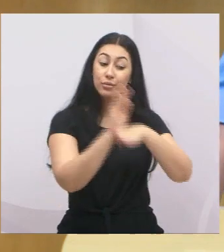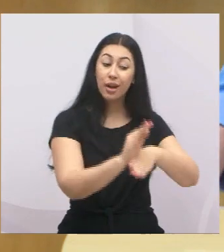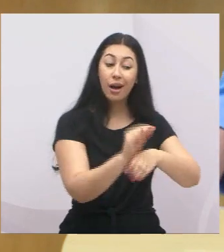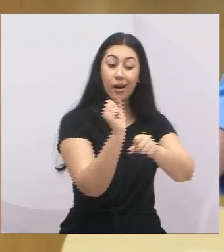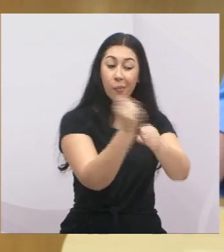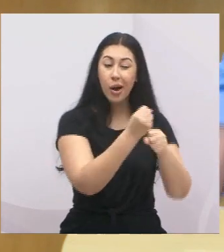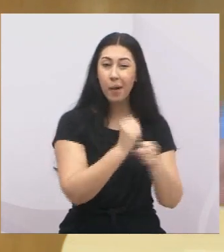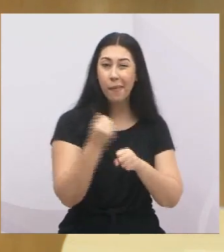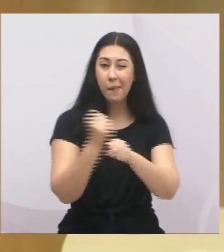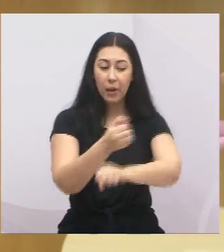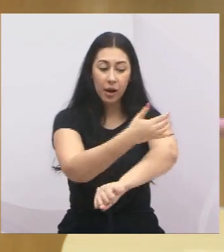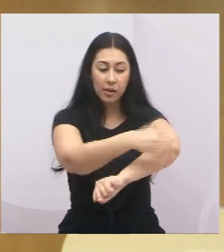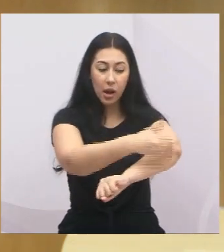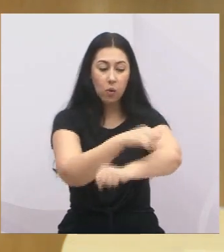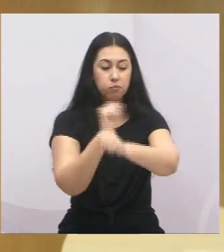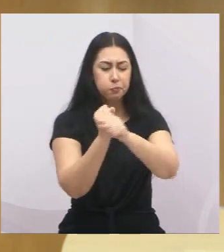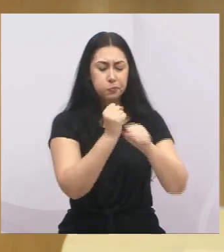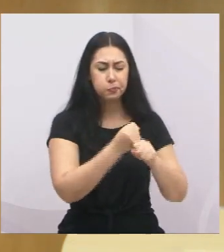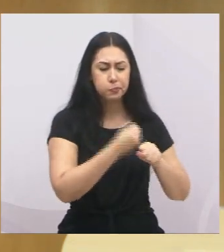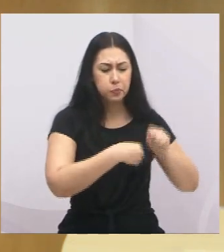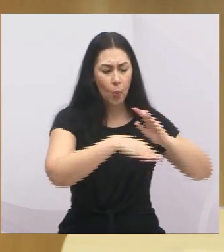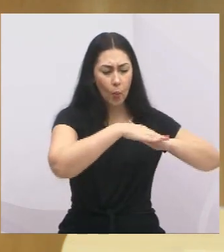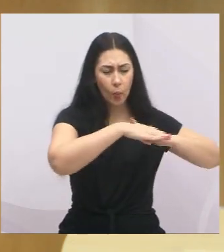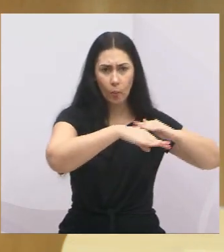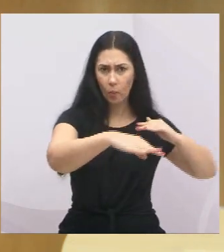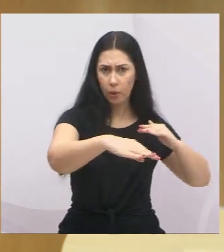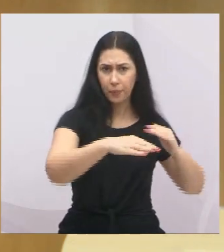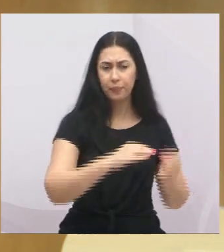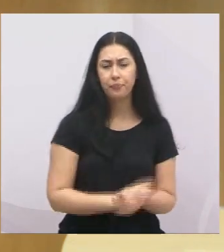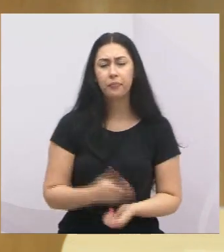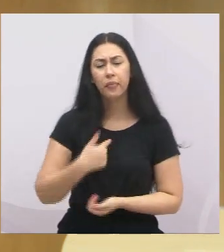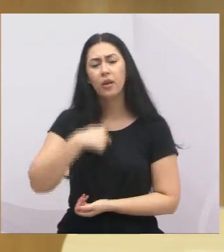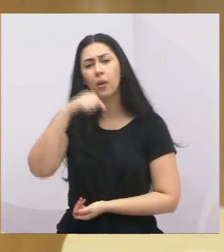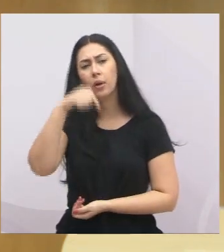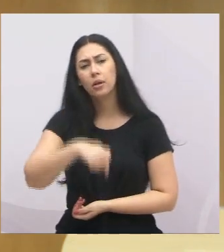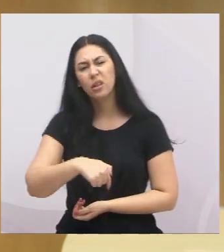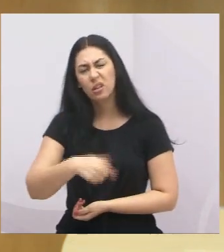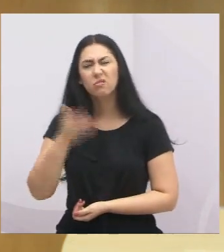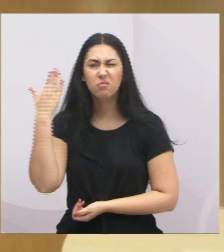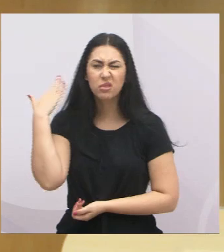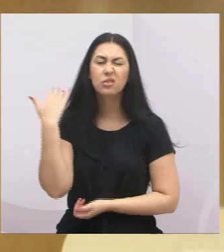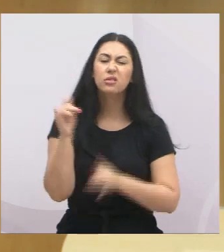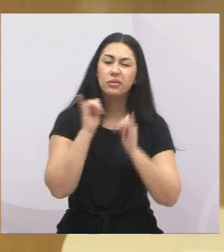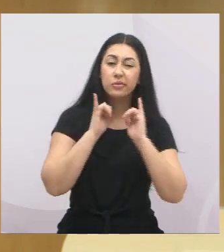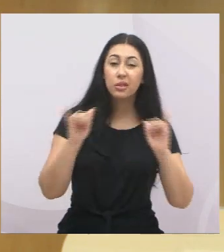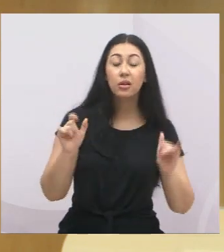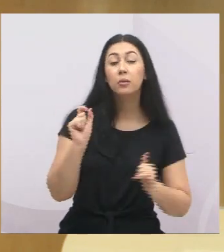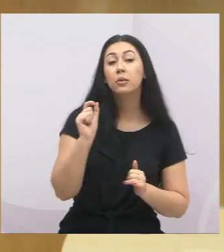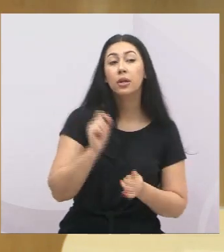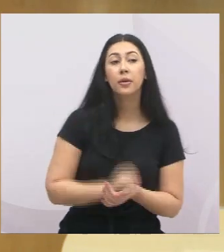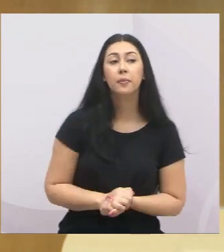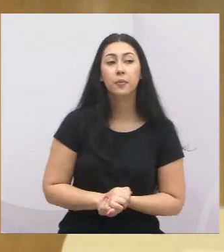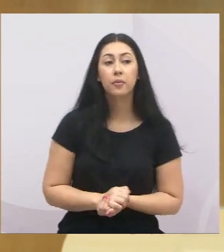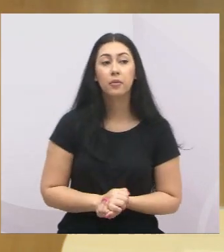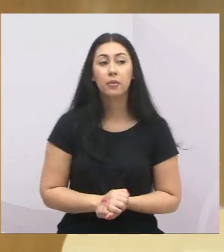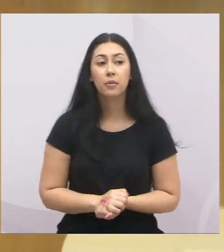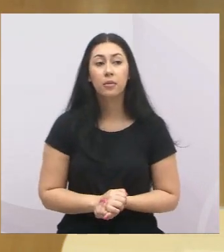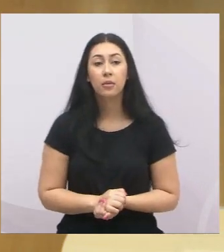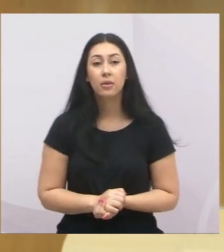dessa pavimentação. Eu aqui falei no passado que gostaria muito que não fosse